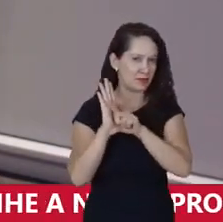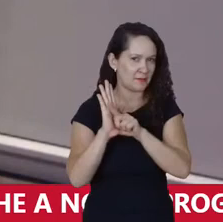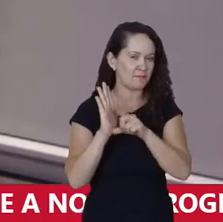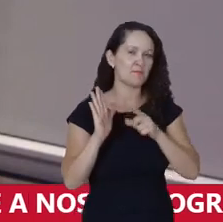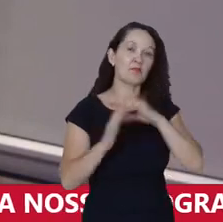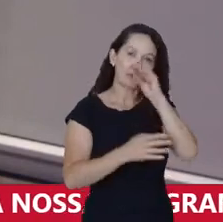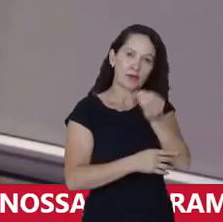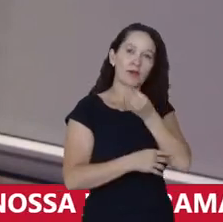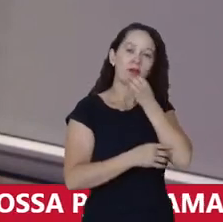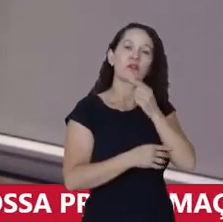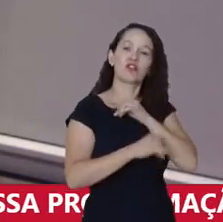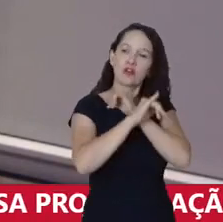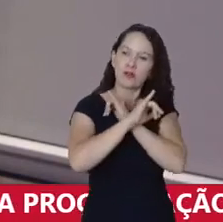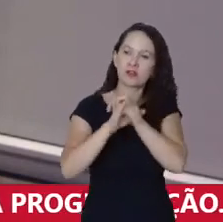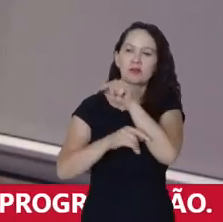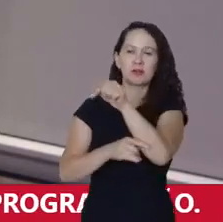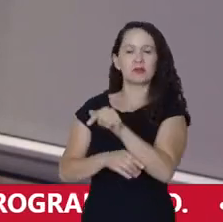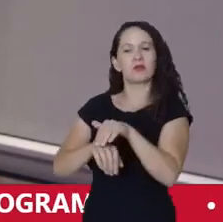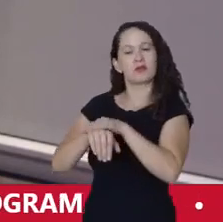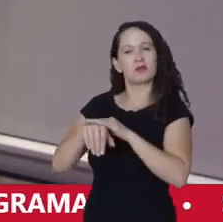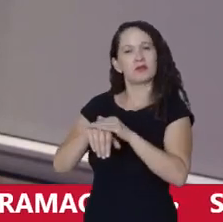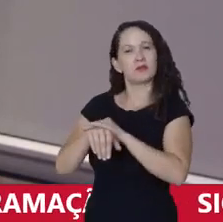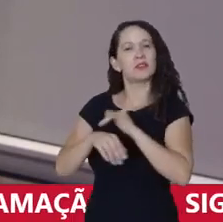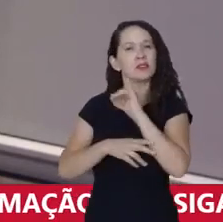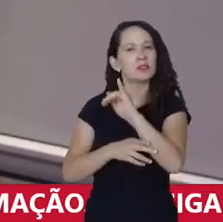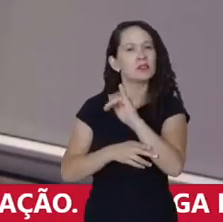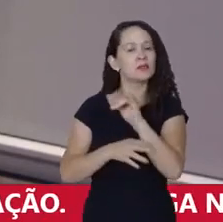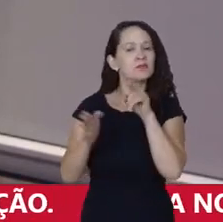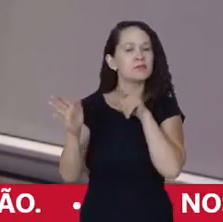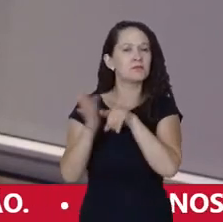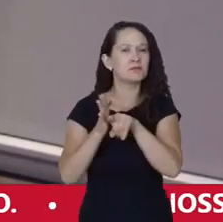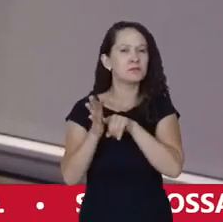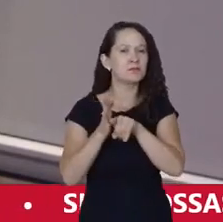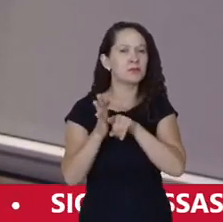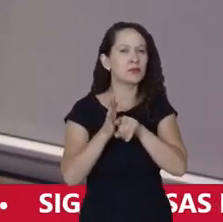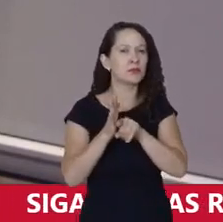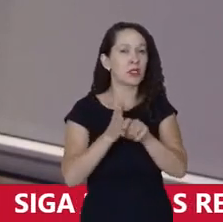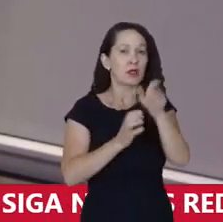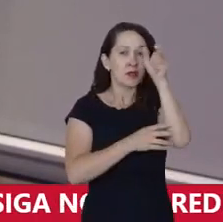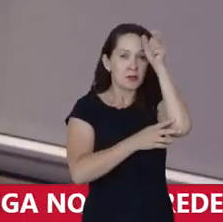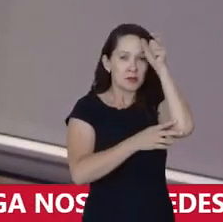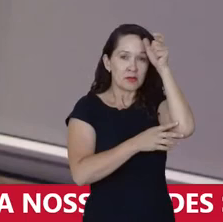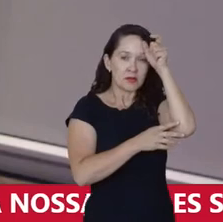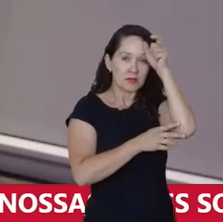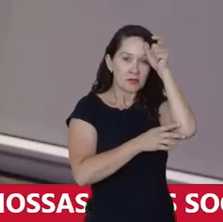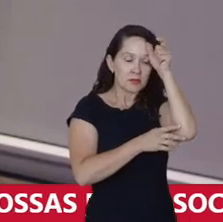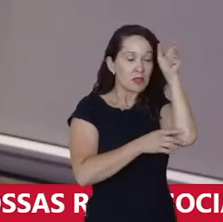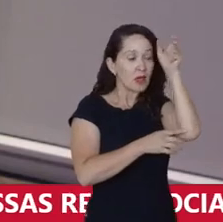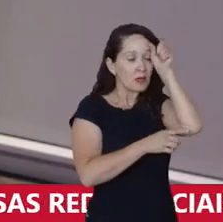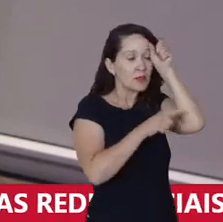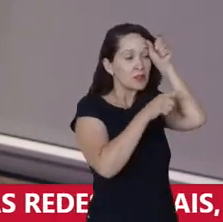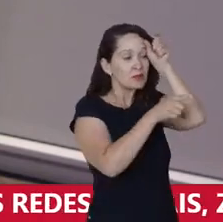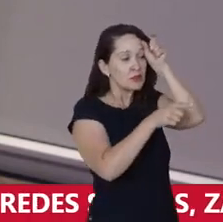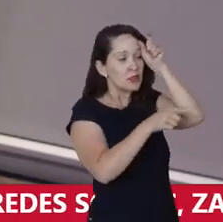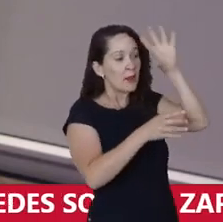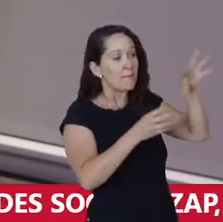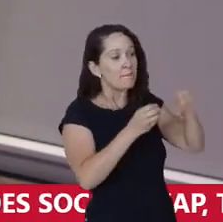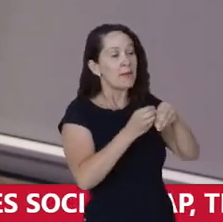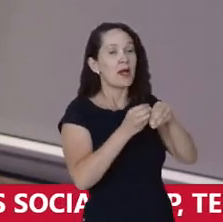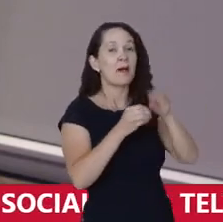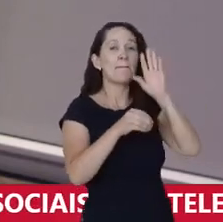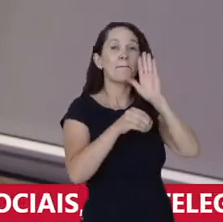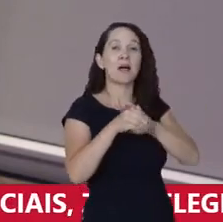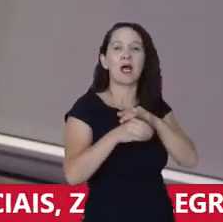tive a oportunidade de dizer para ele que se perguntassem para o capeta o que ele colocaria a mais